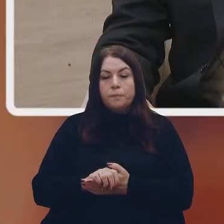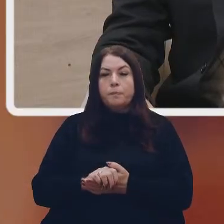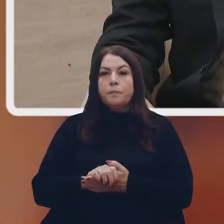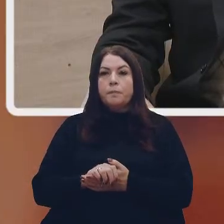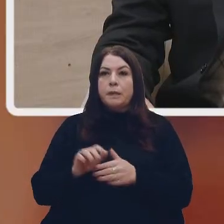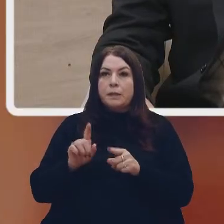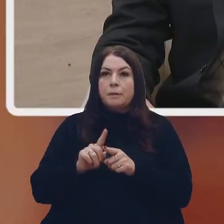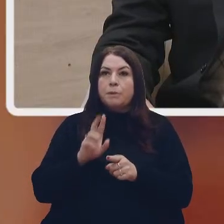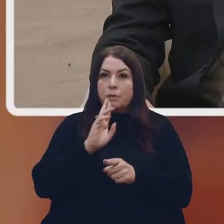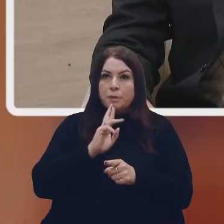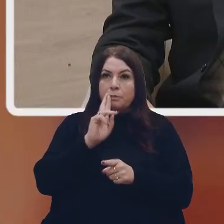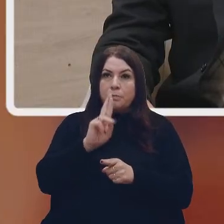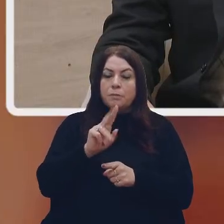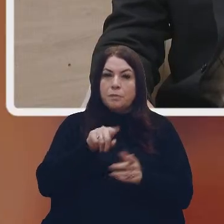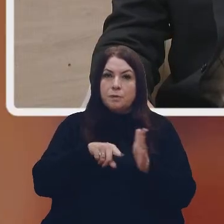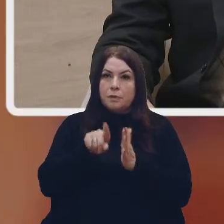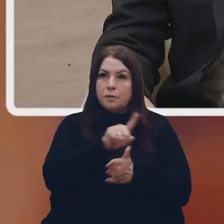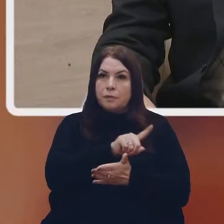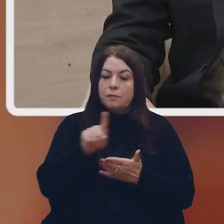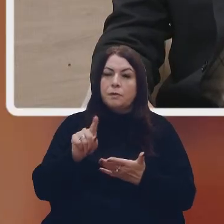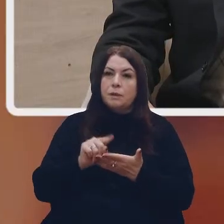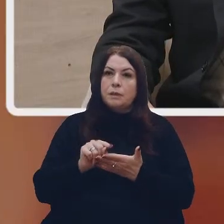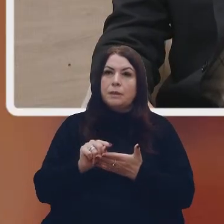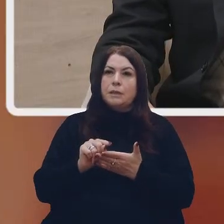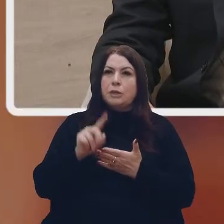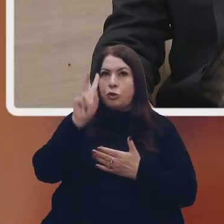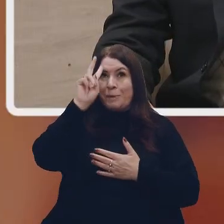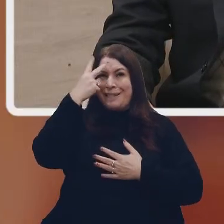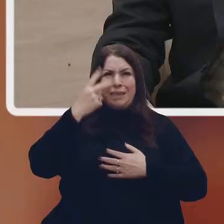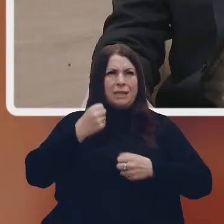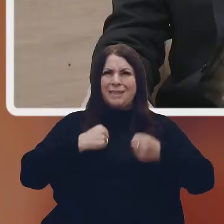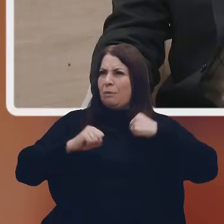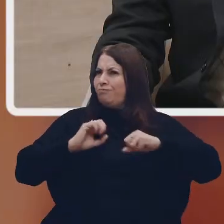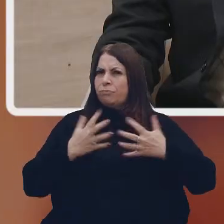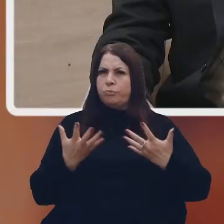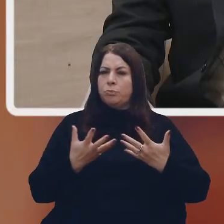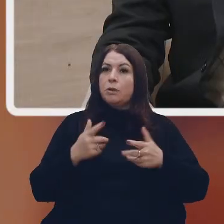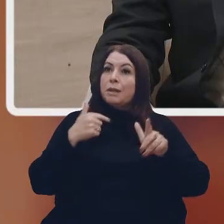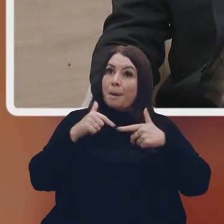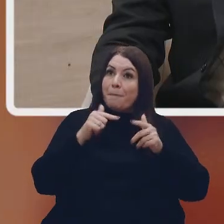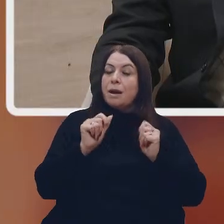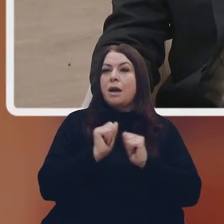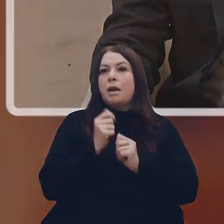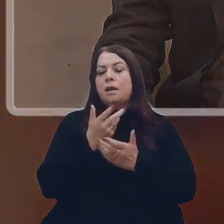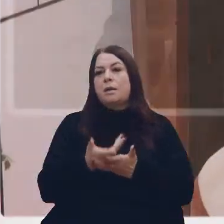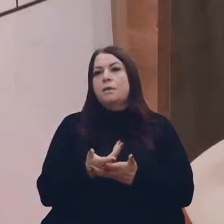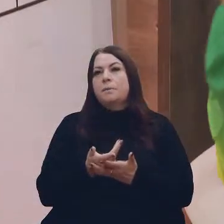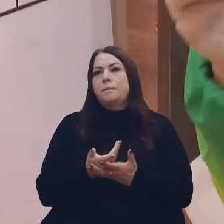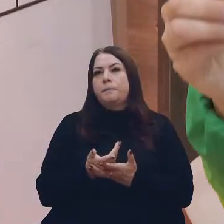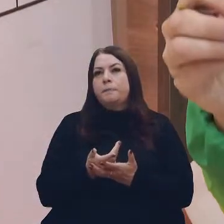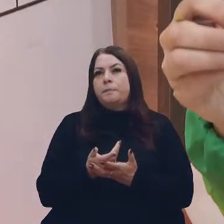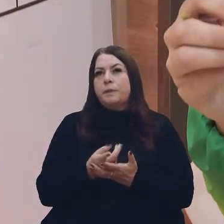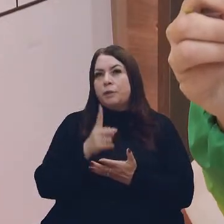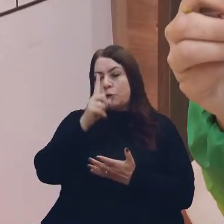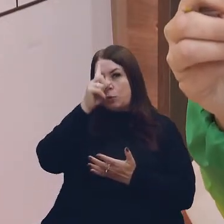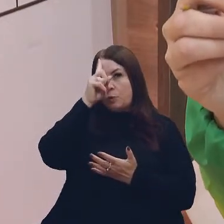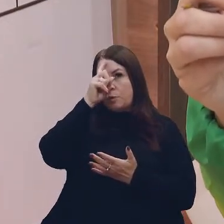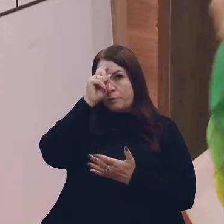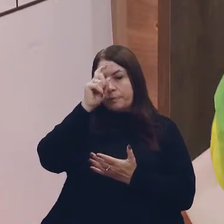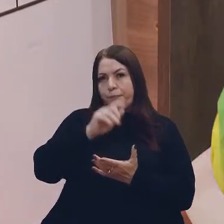também, respondendo a tua pergunta, em casos de crise, se trabalha muito a questão de